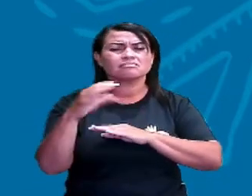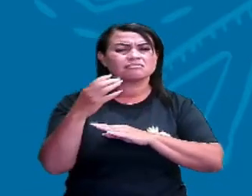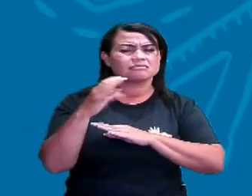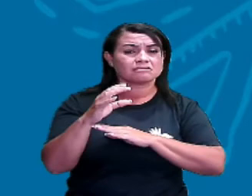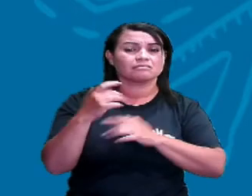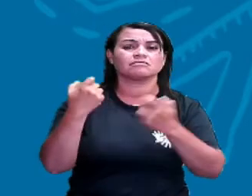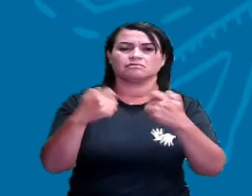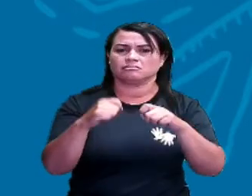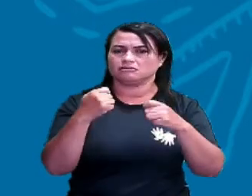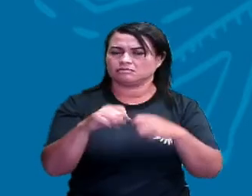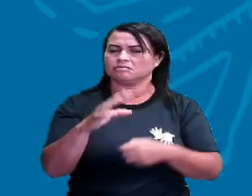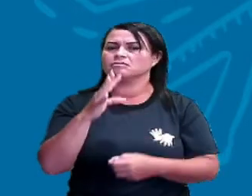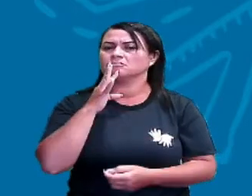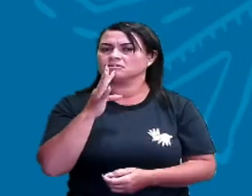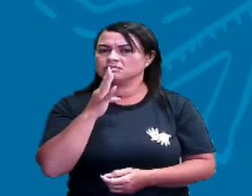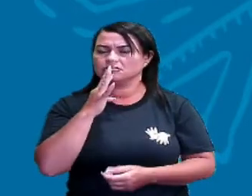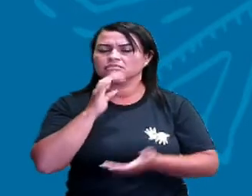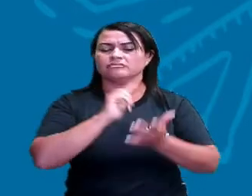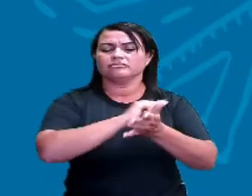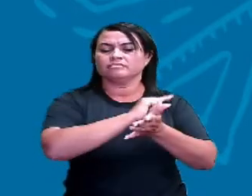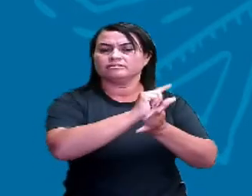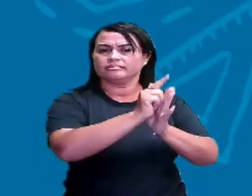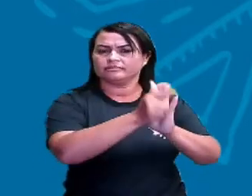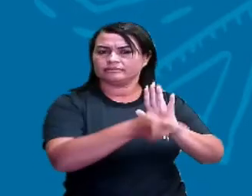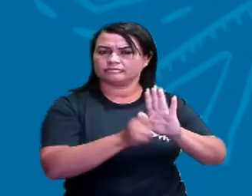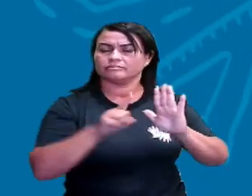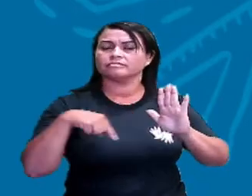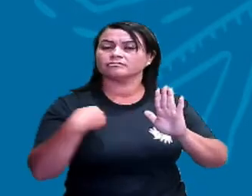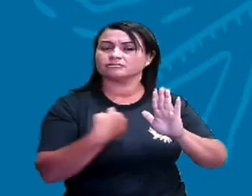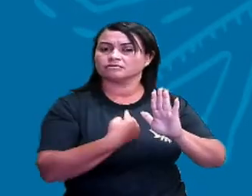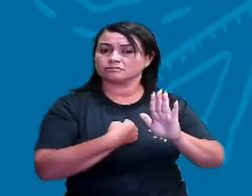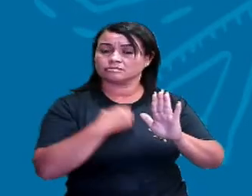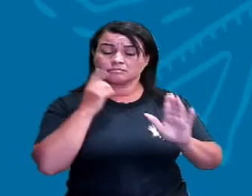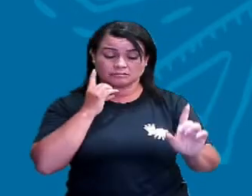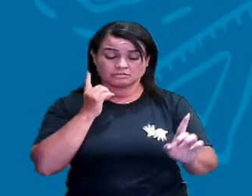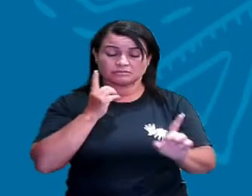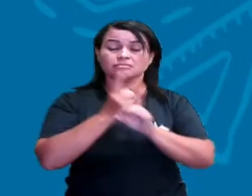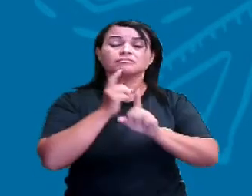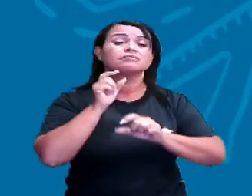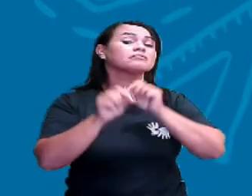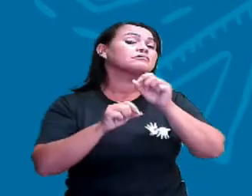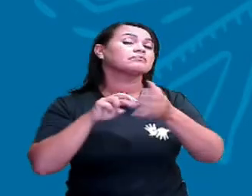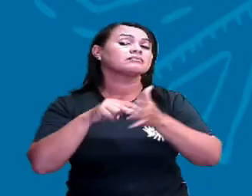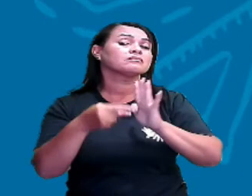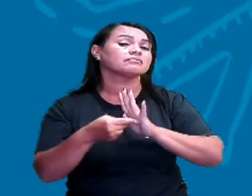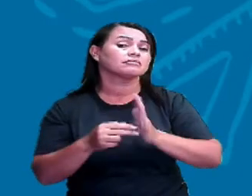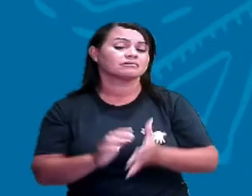né, conhecer os gêneros para que a gente possa identificar, tá certo?